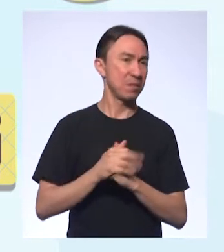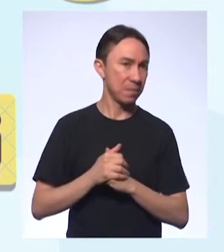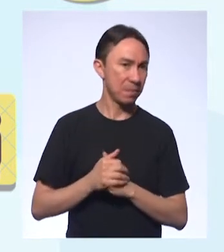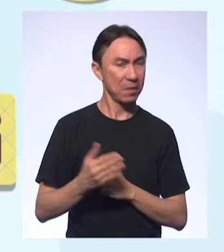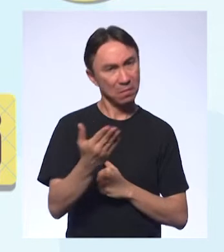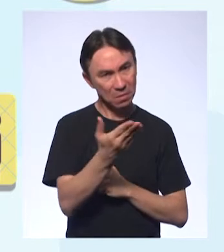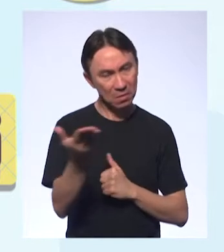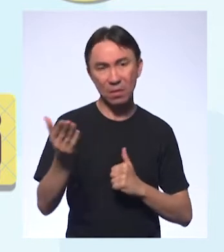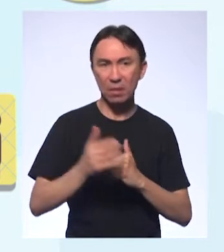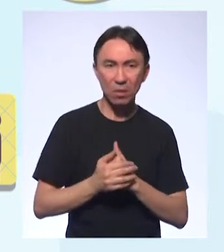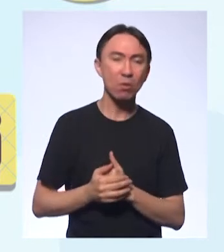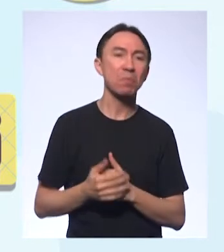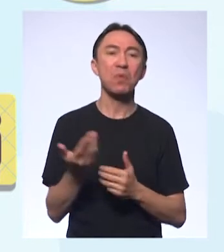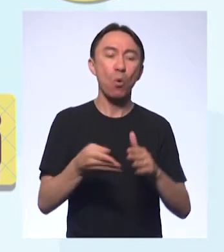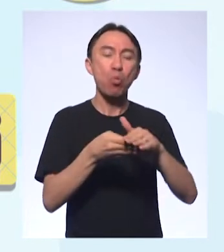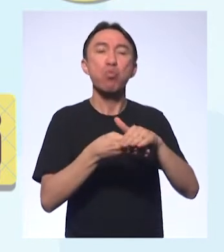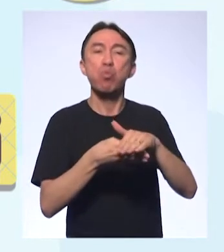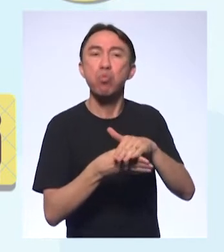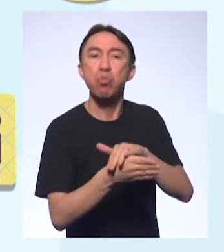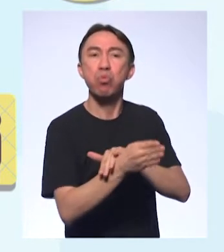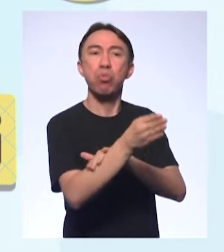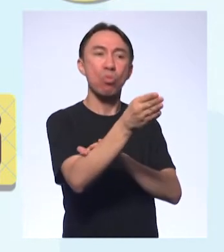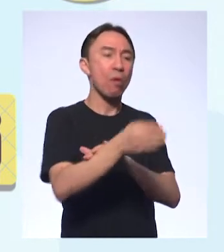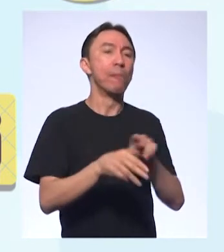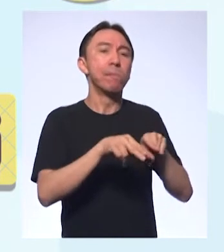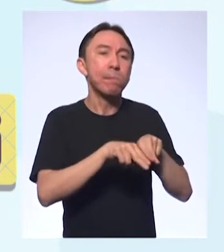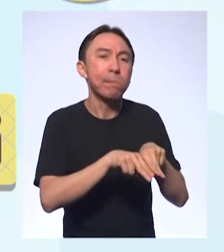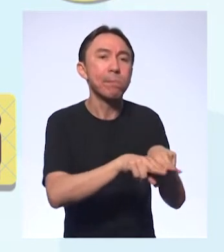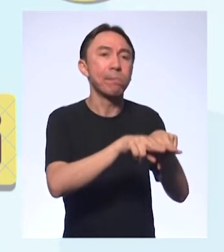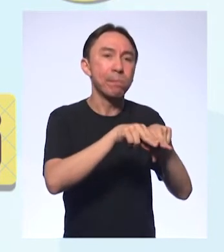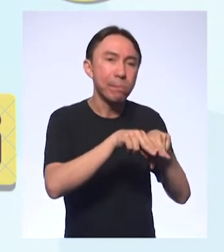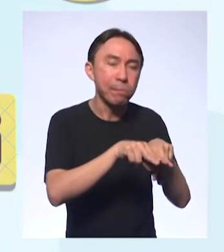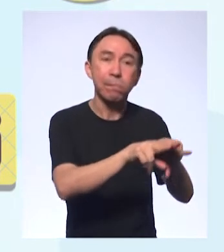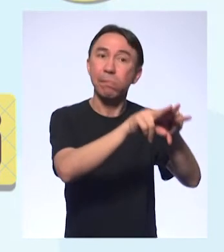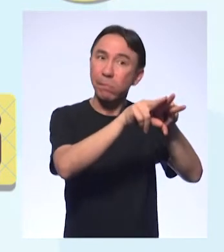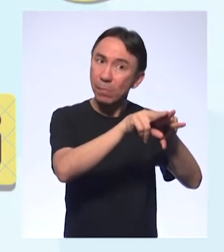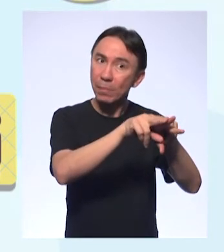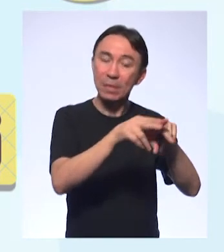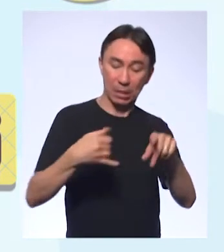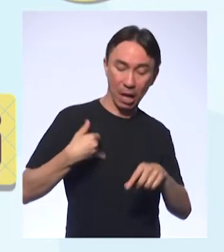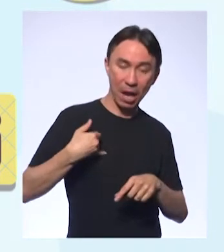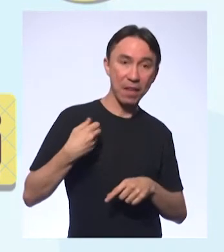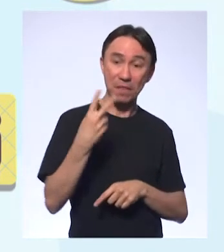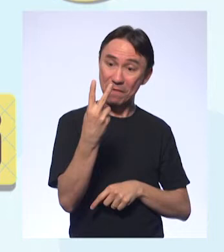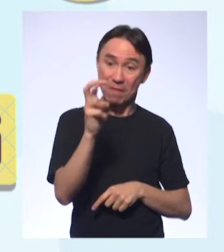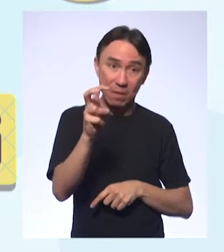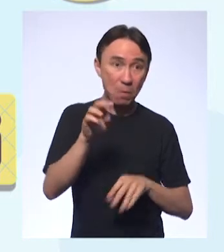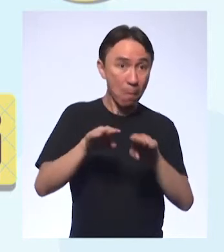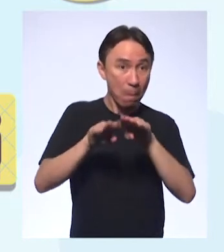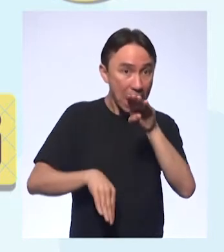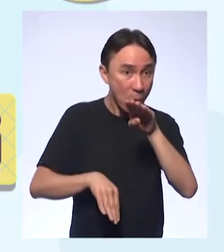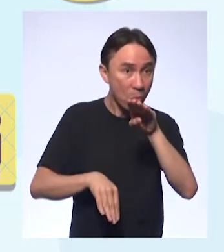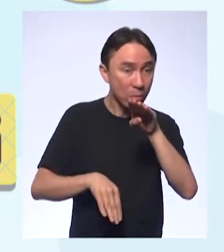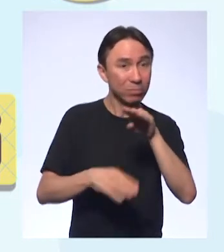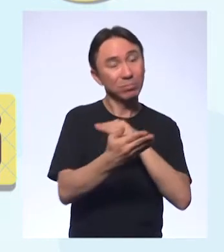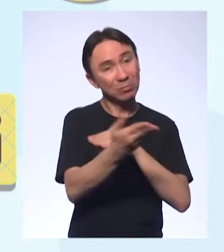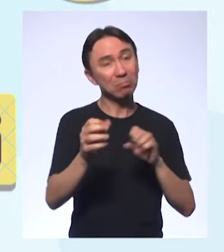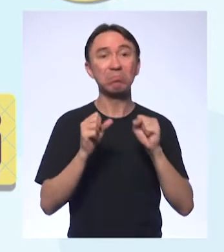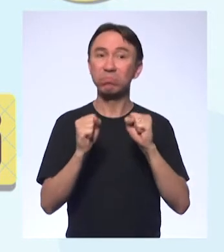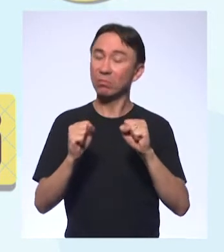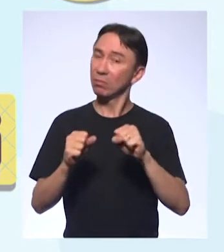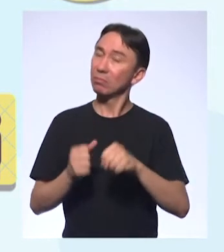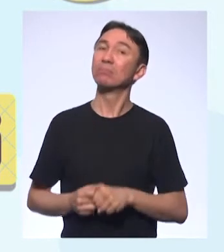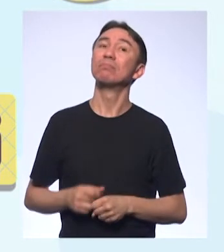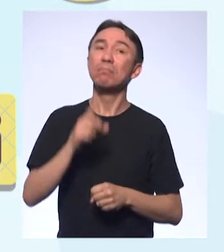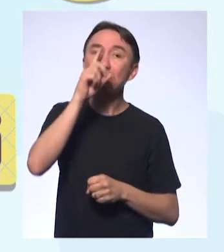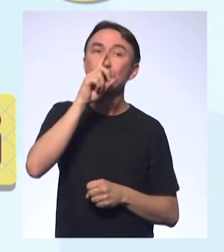sexualmente ativo e com menos de 25 anos, tá? Olha, 3 milhões tem HPV, que